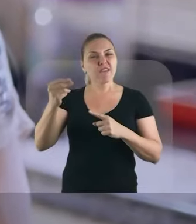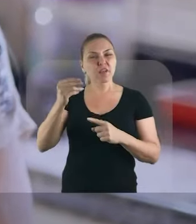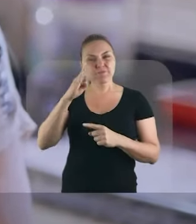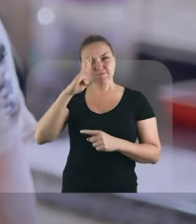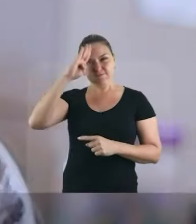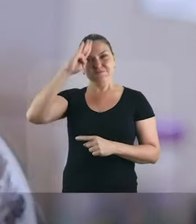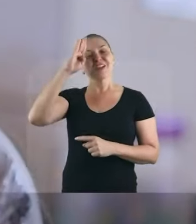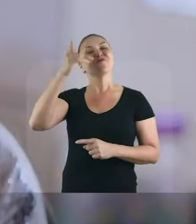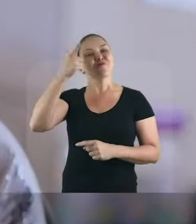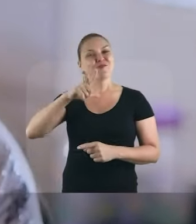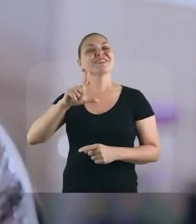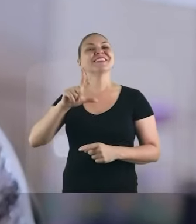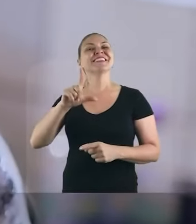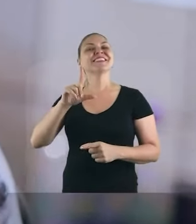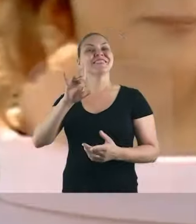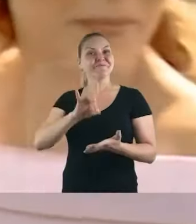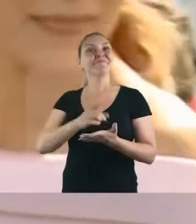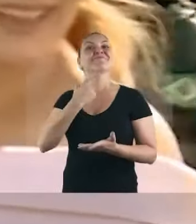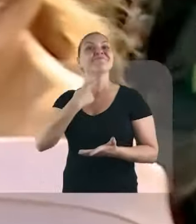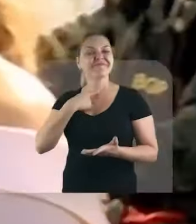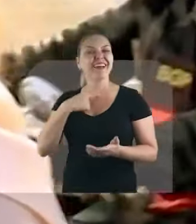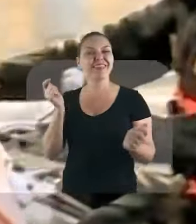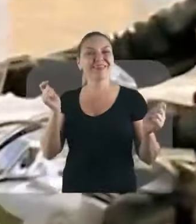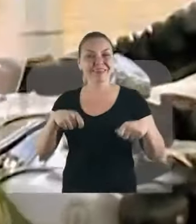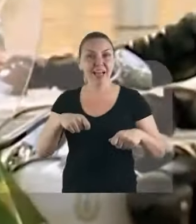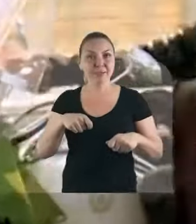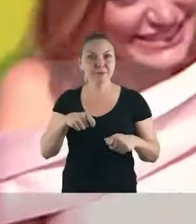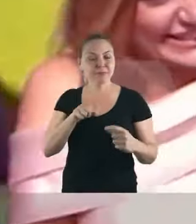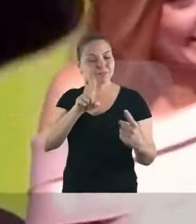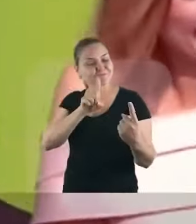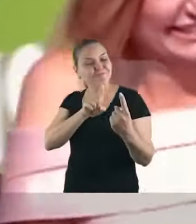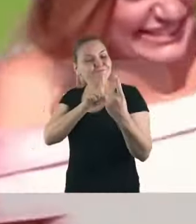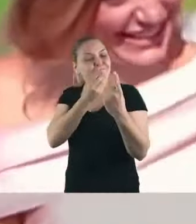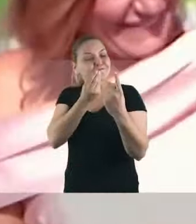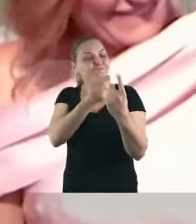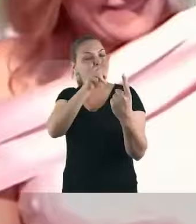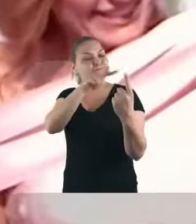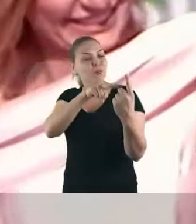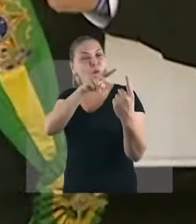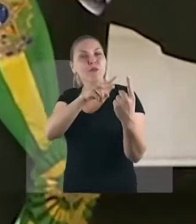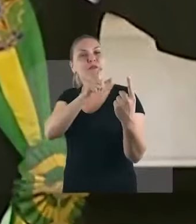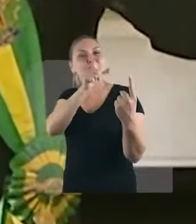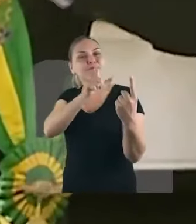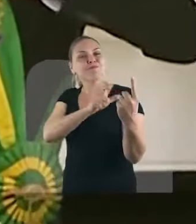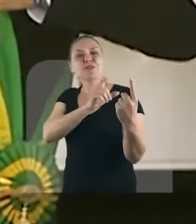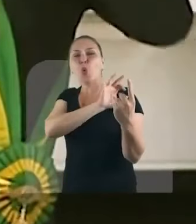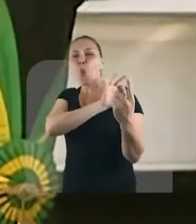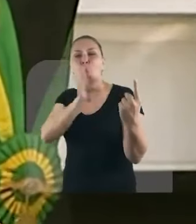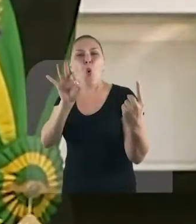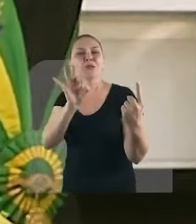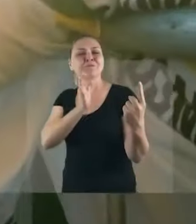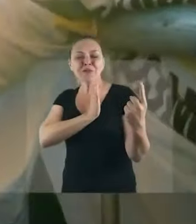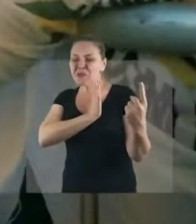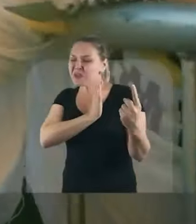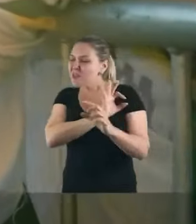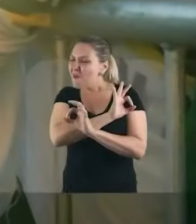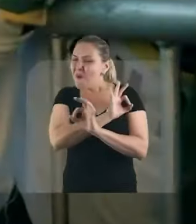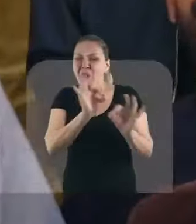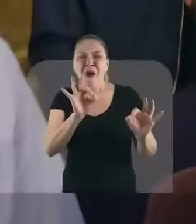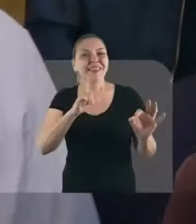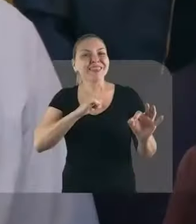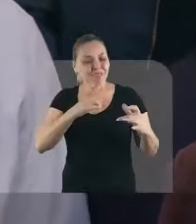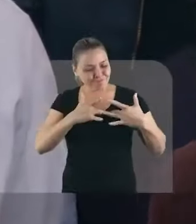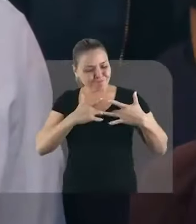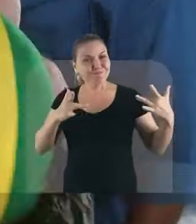estudou E querer é poder Quando se olha de perto Pode se ver com clareza O grande caráter O grande